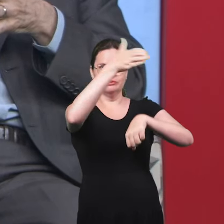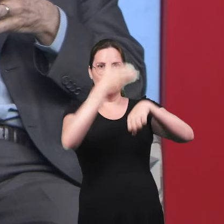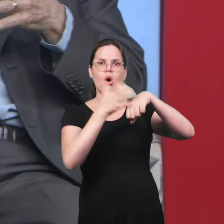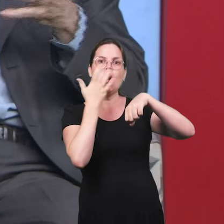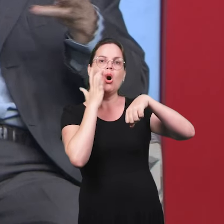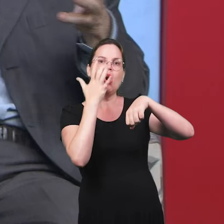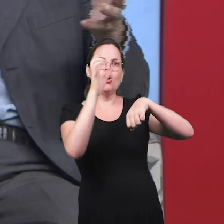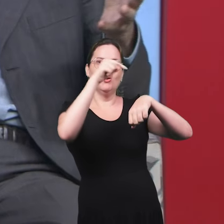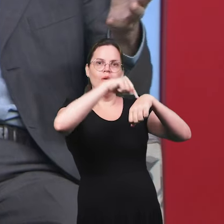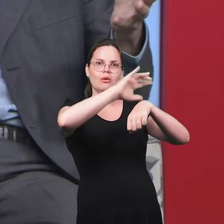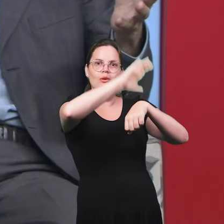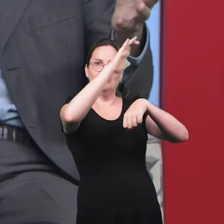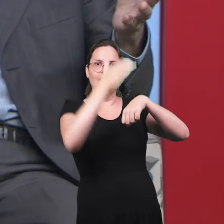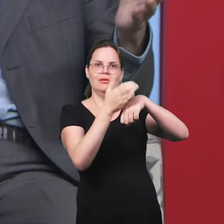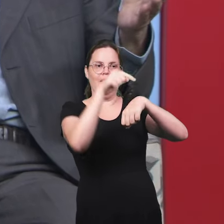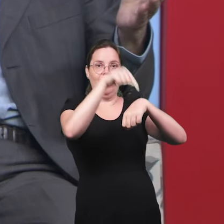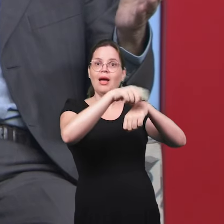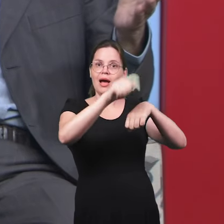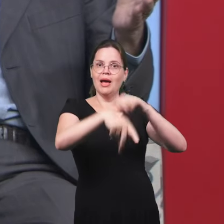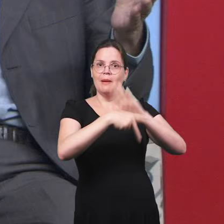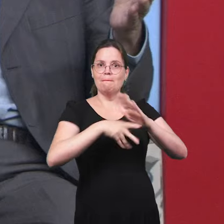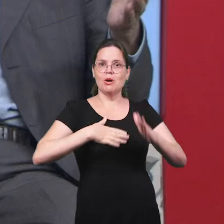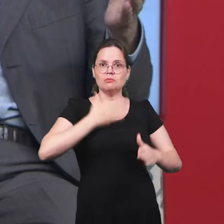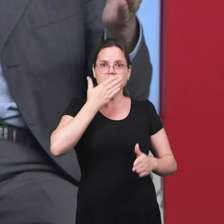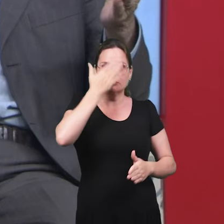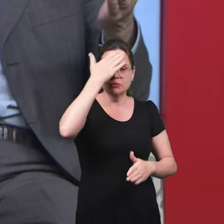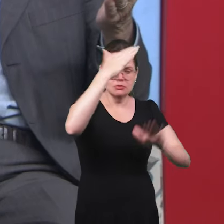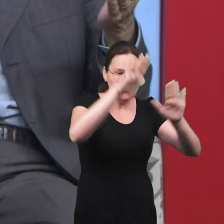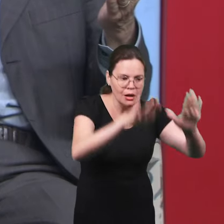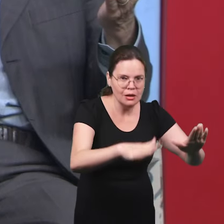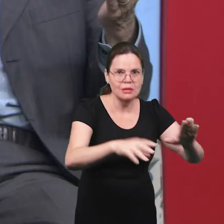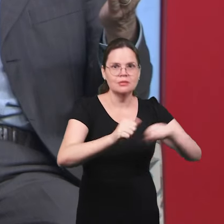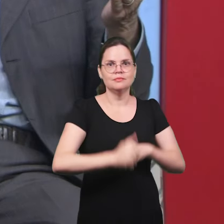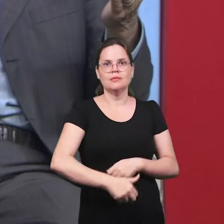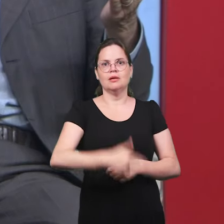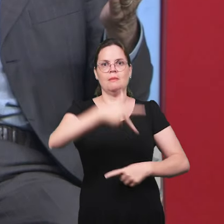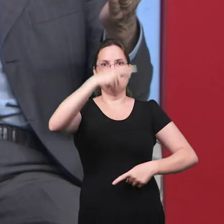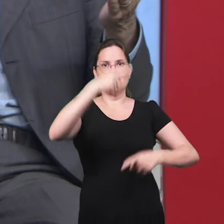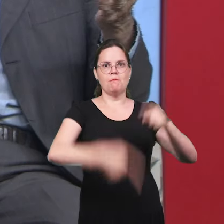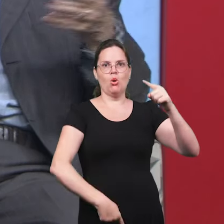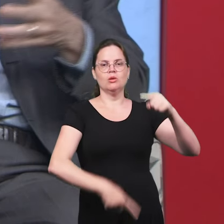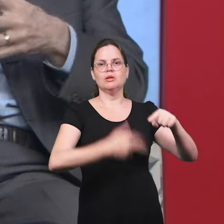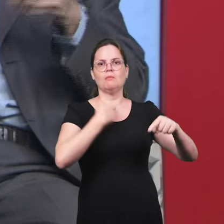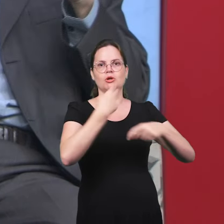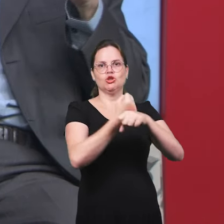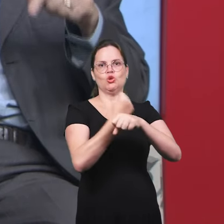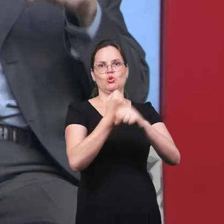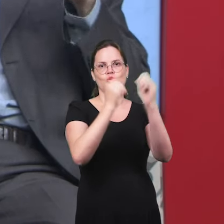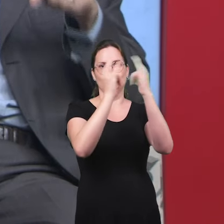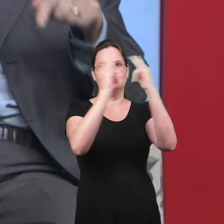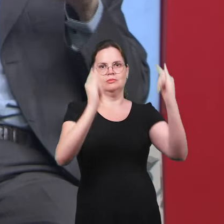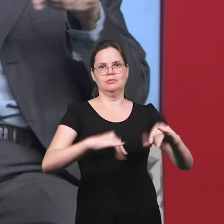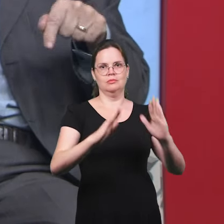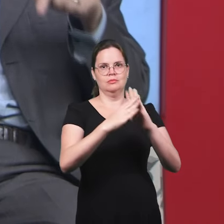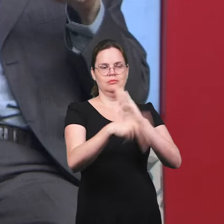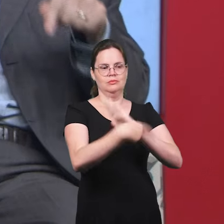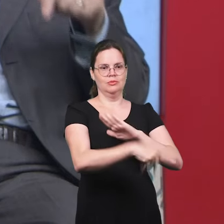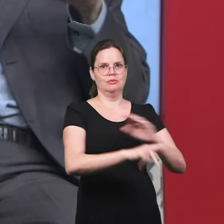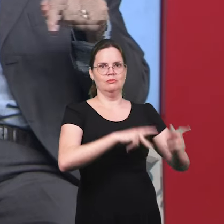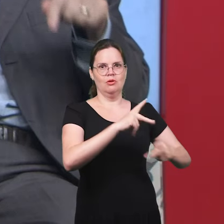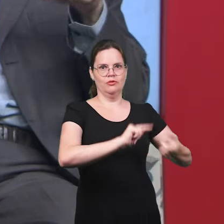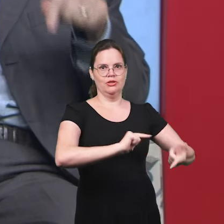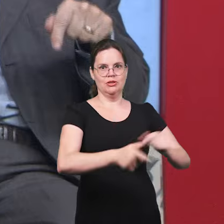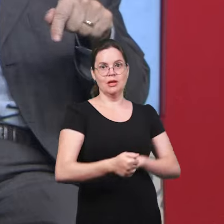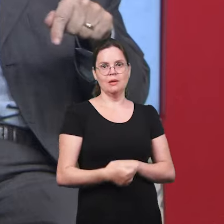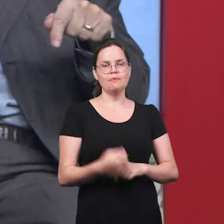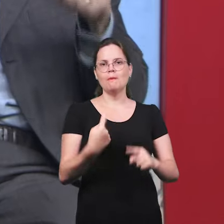muçulmana, impedindo que o templo seja construído. Por que há esse impedimento? Porque a igreja está aqui na